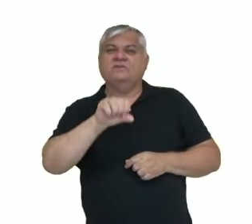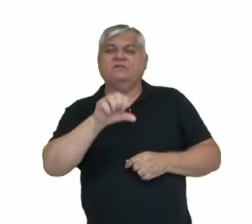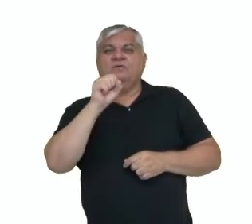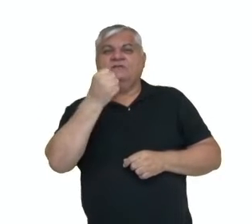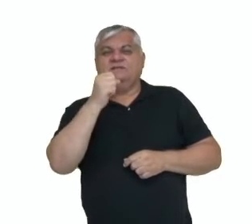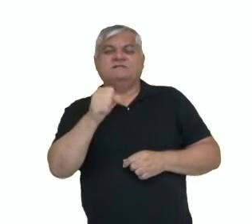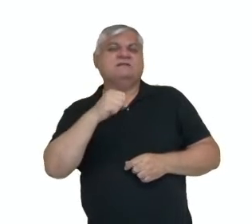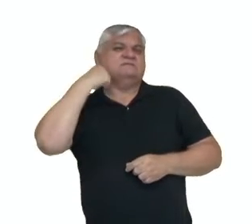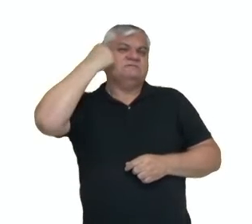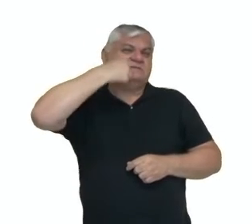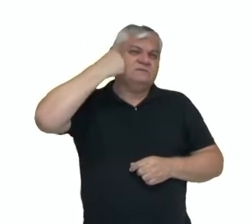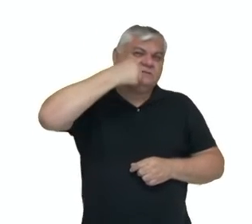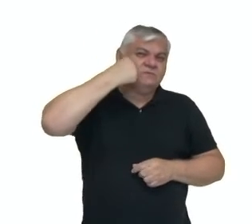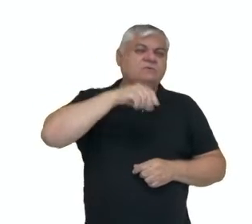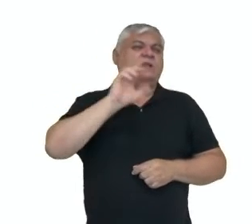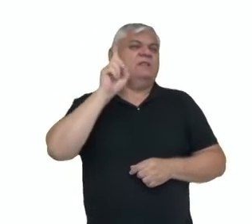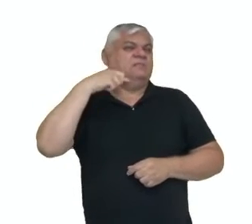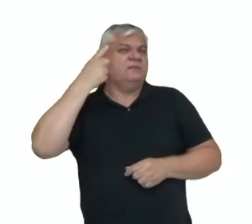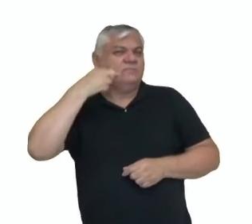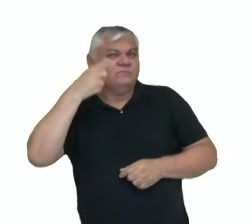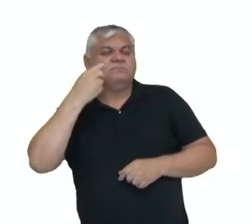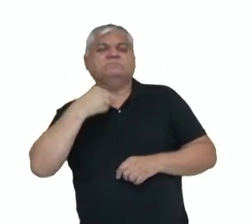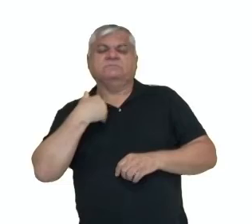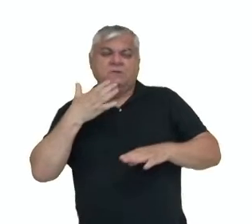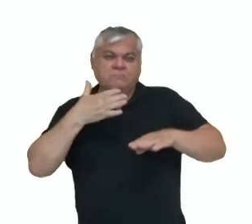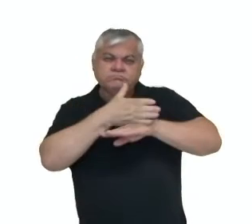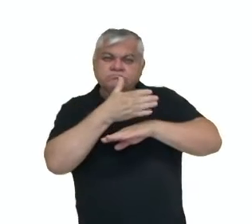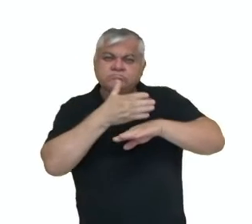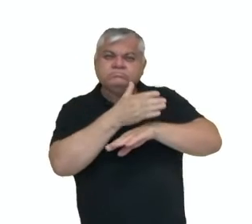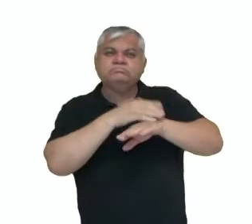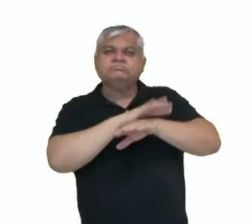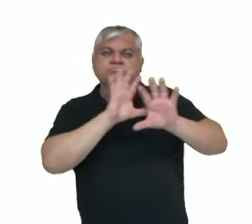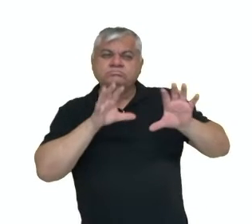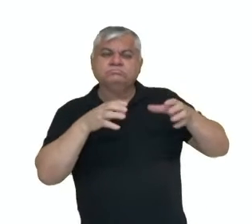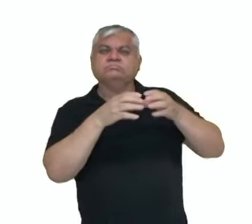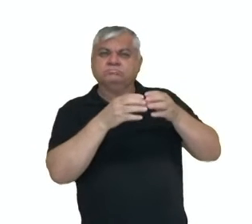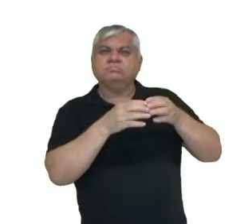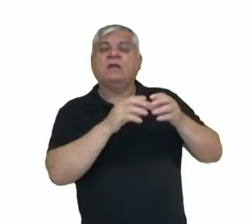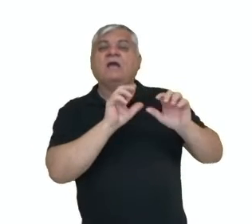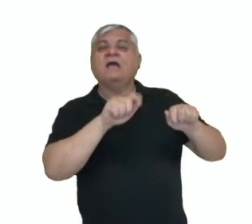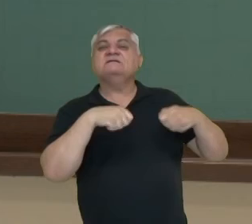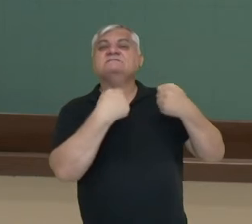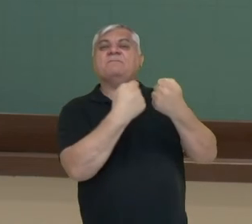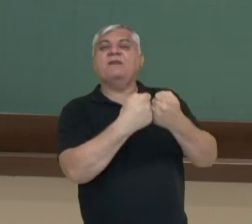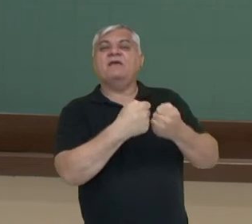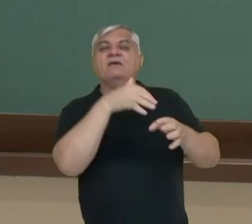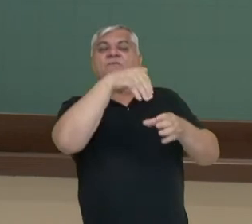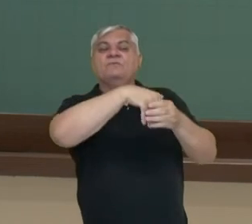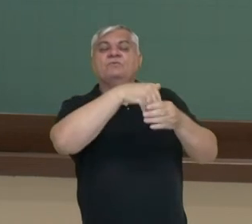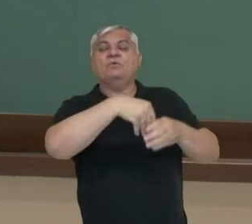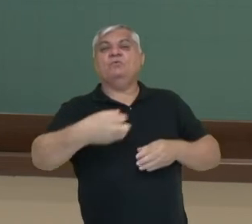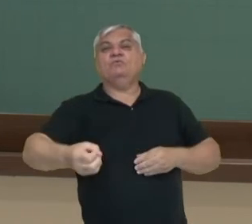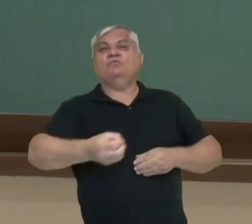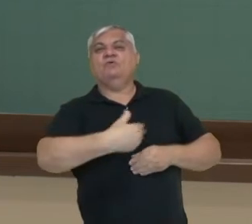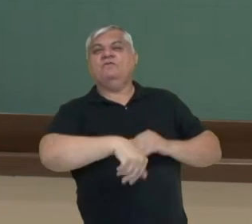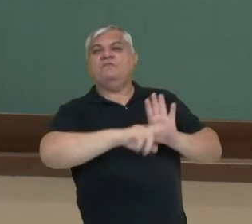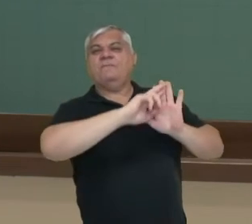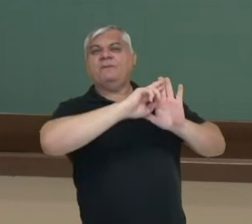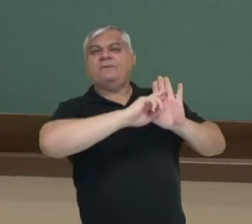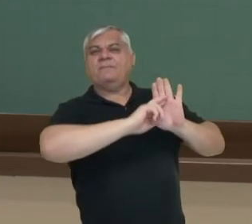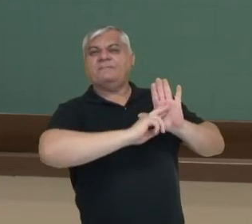iriam compor essa Assembleia Nacional Constituinte, justamente com o objetivo de votar esse novo conjunto de